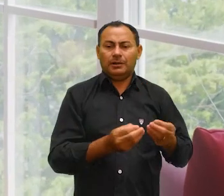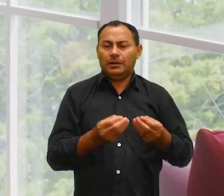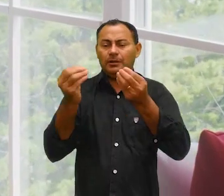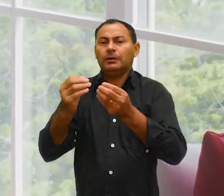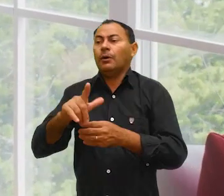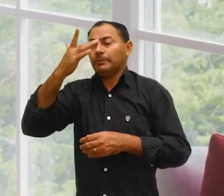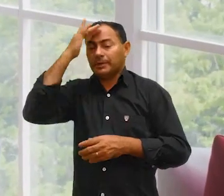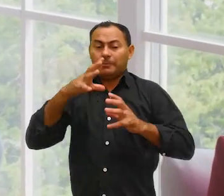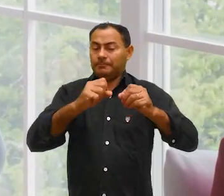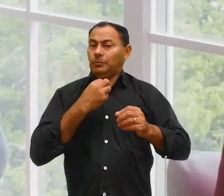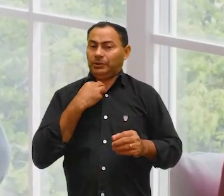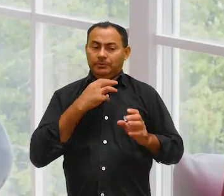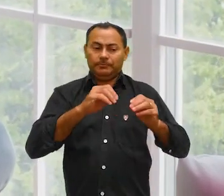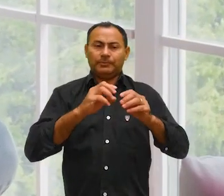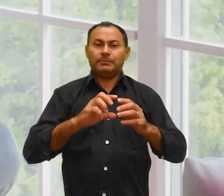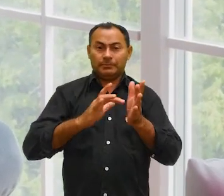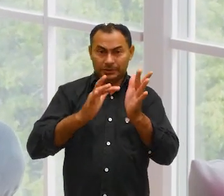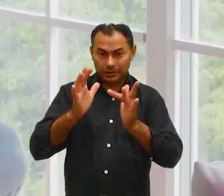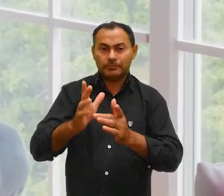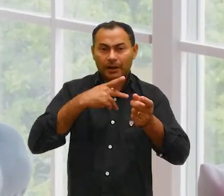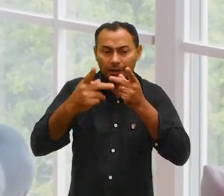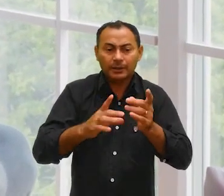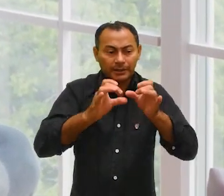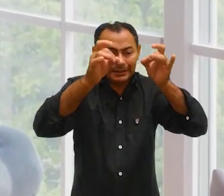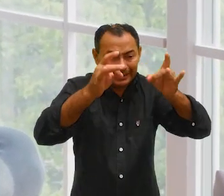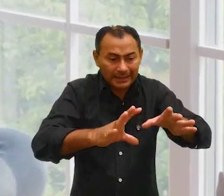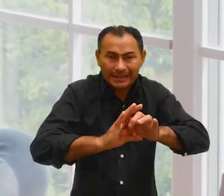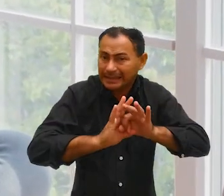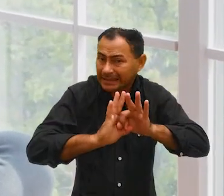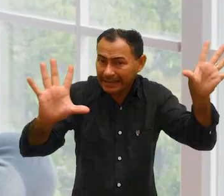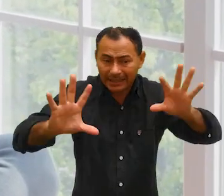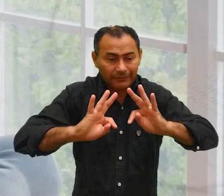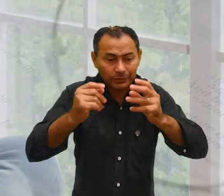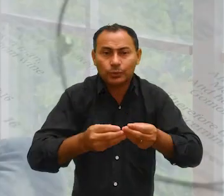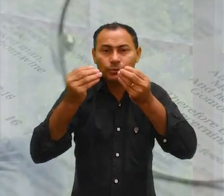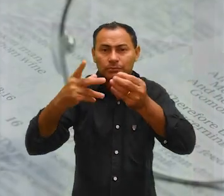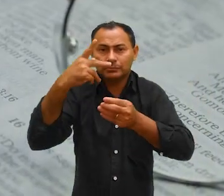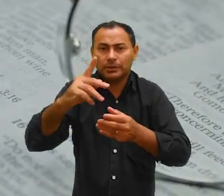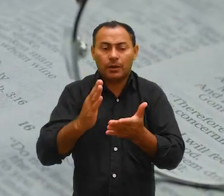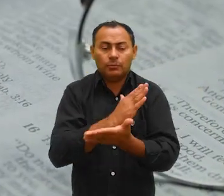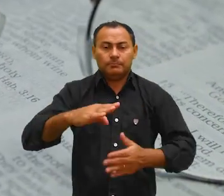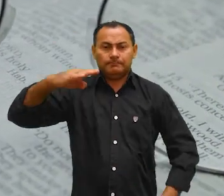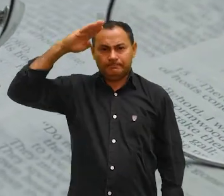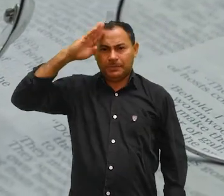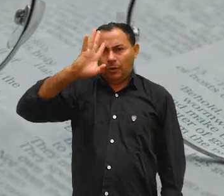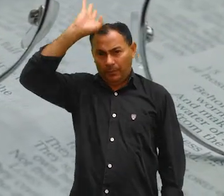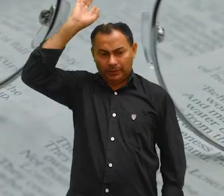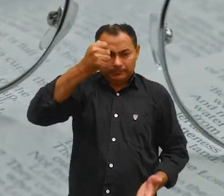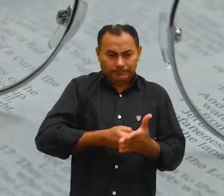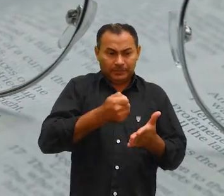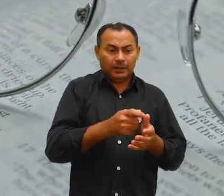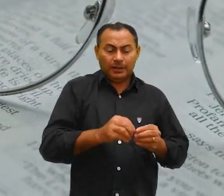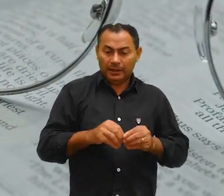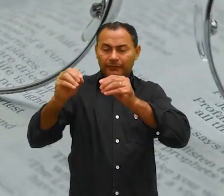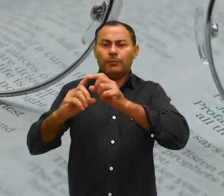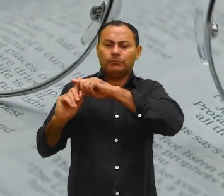capa de uma outra pessoa. Mas Jesus está dizendo para deixar levar a capa também. Se algum soldado romano forçar